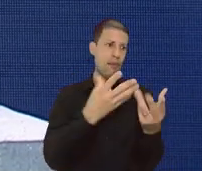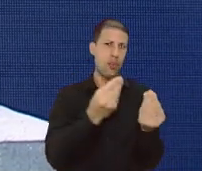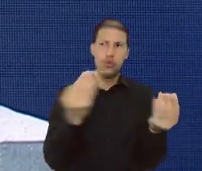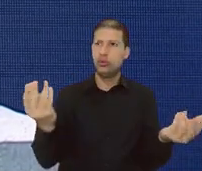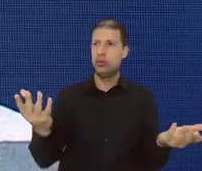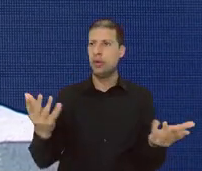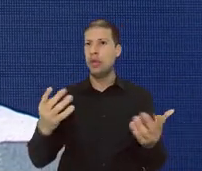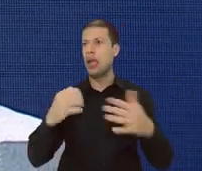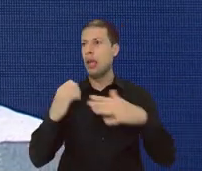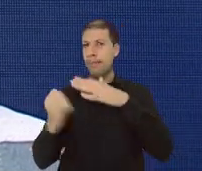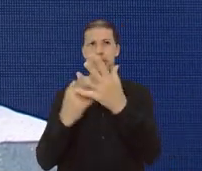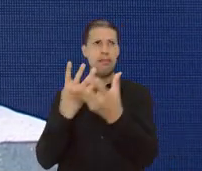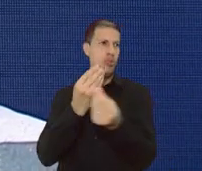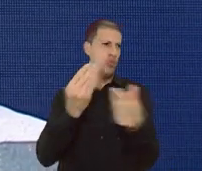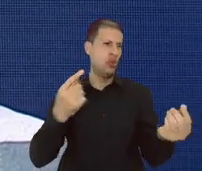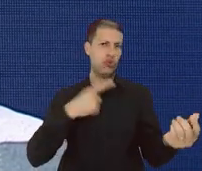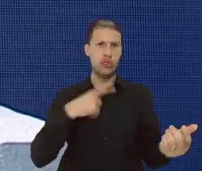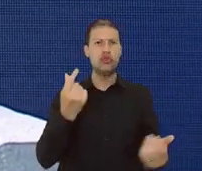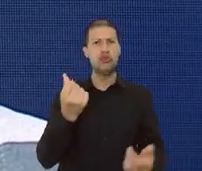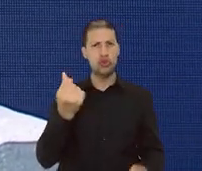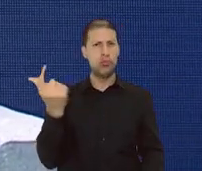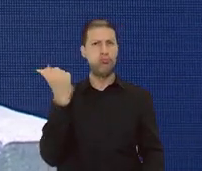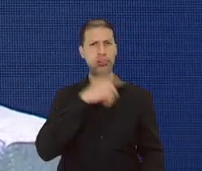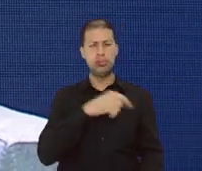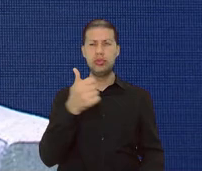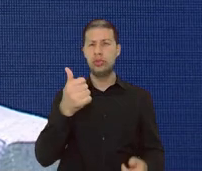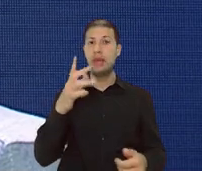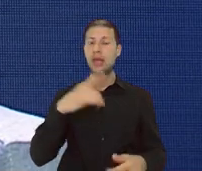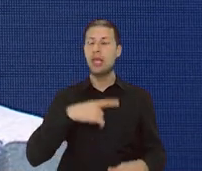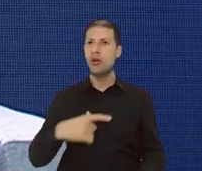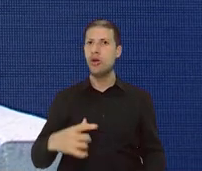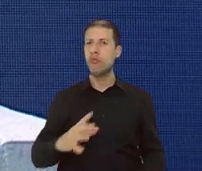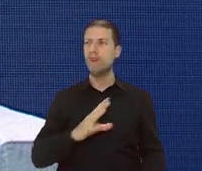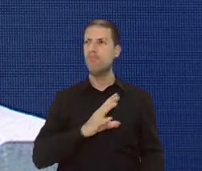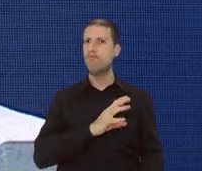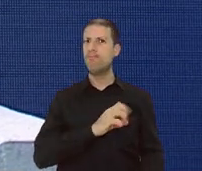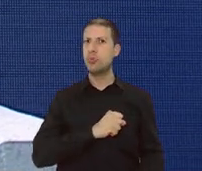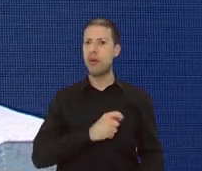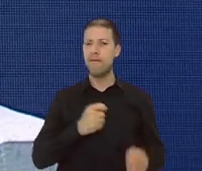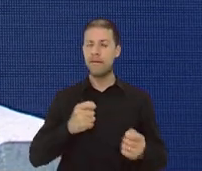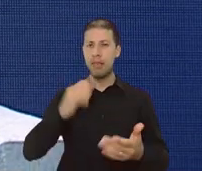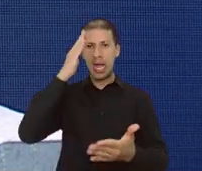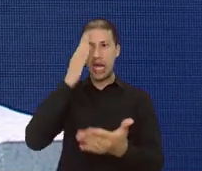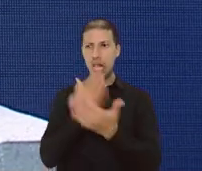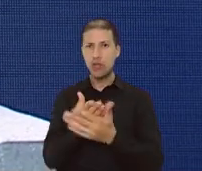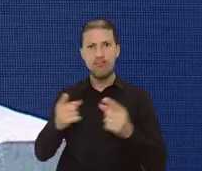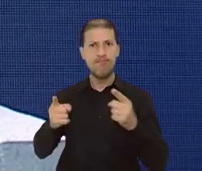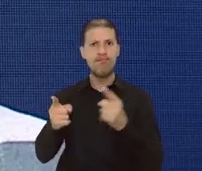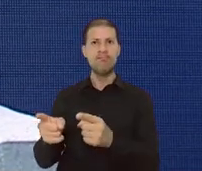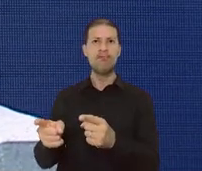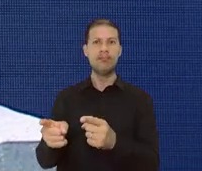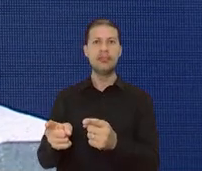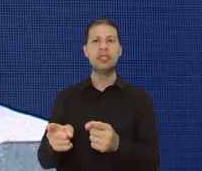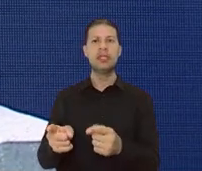que você pode ganhar um dinheiro mas tem a paixão ou a convicção acreditar muito naquilo Então